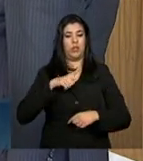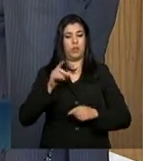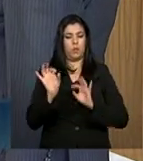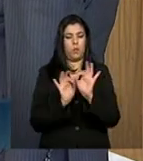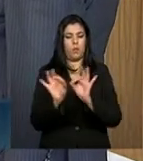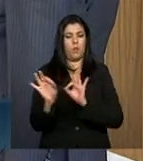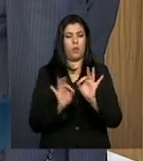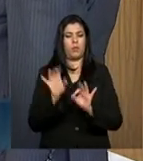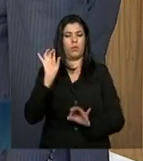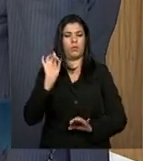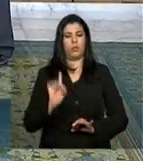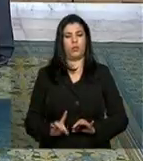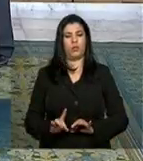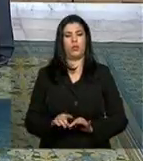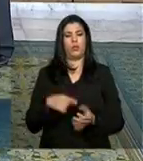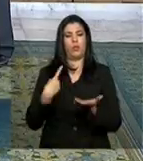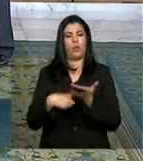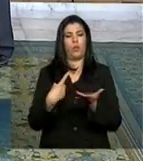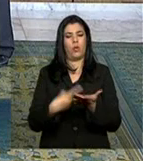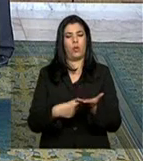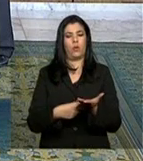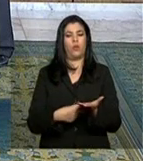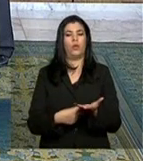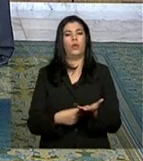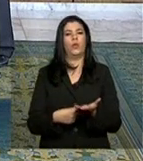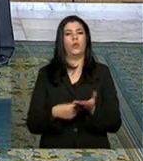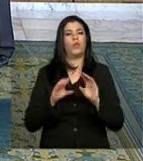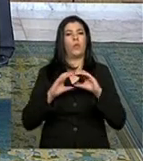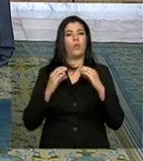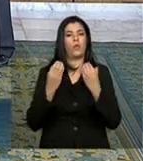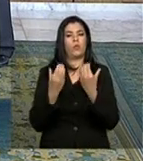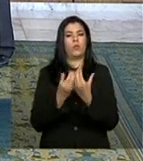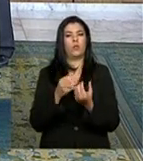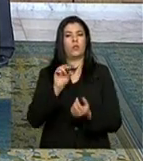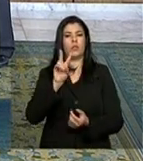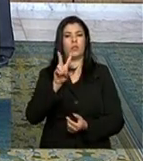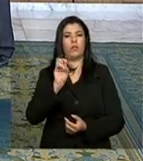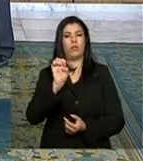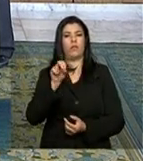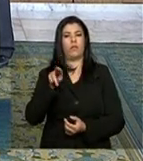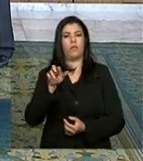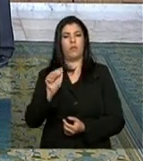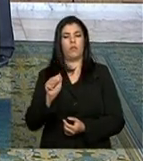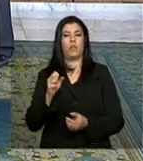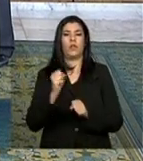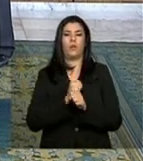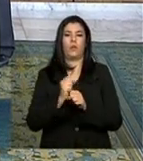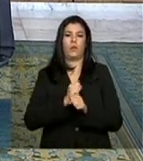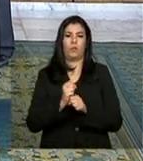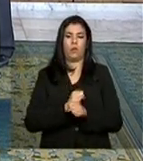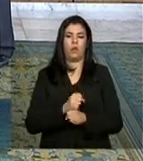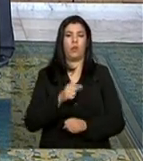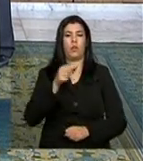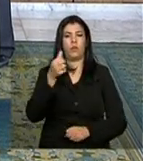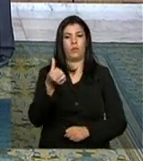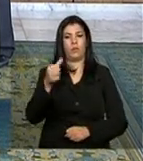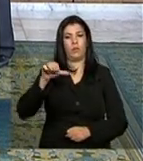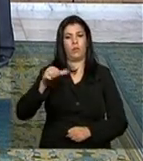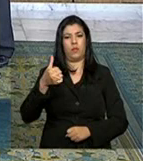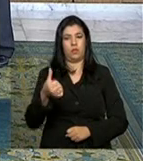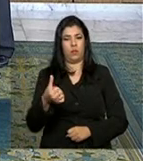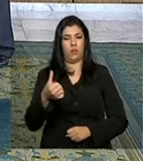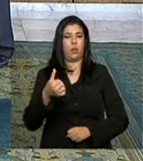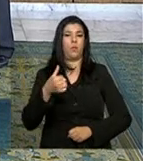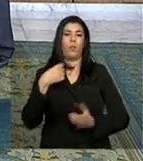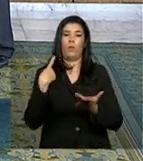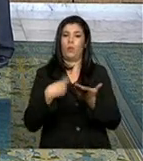pela Convenção de Viena sobre Relações Diplomáticas de 1961, um tratado que foi